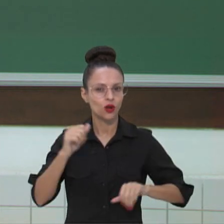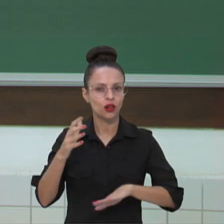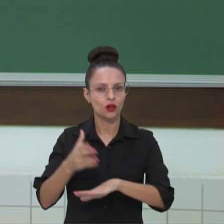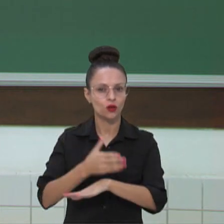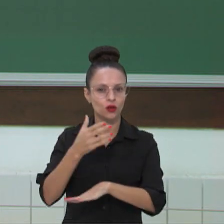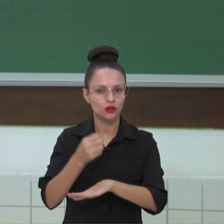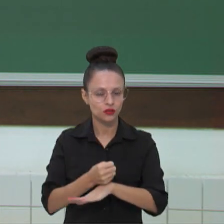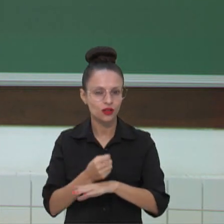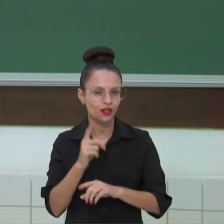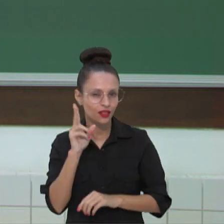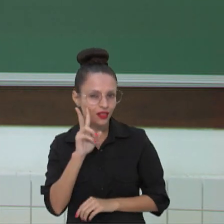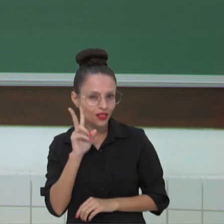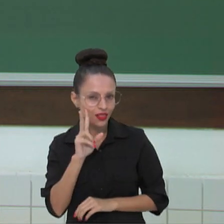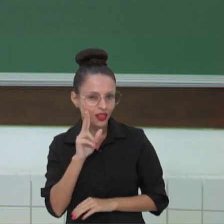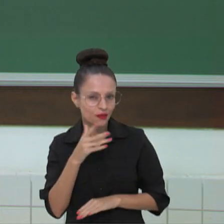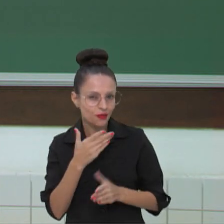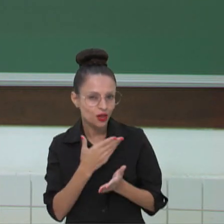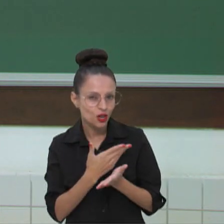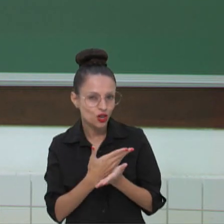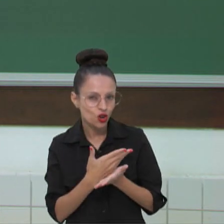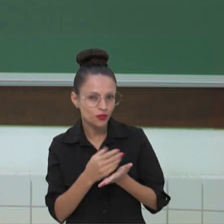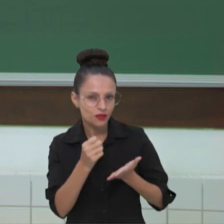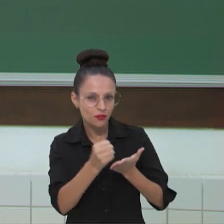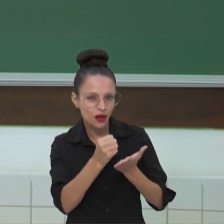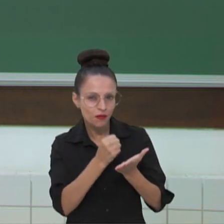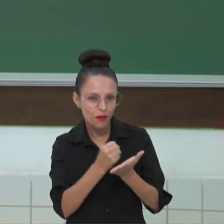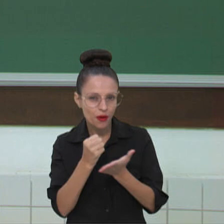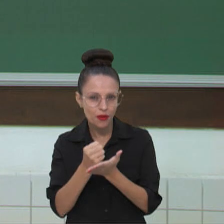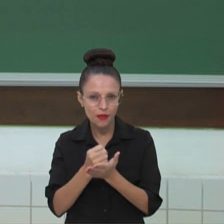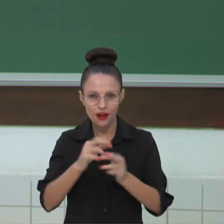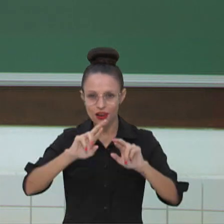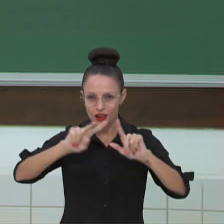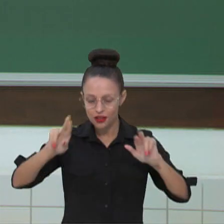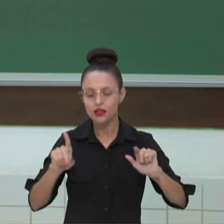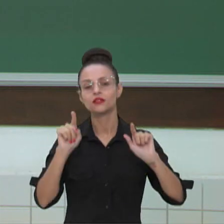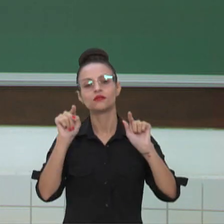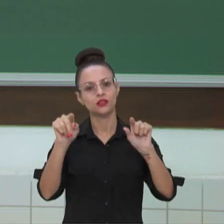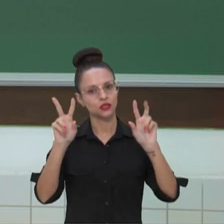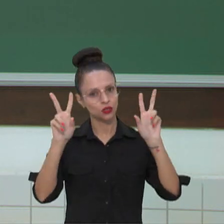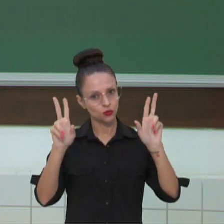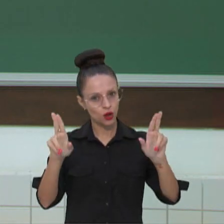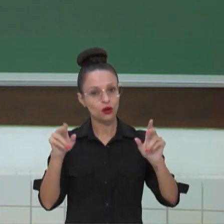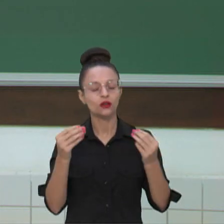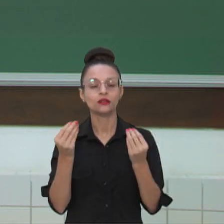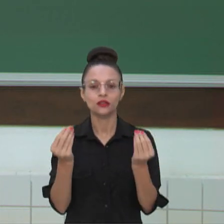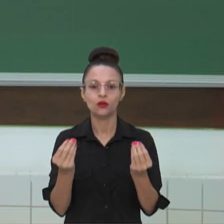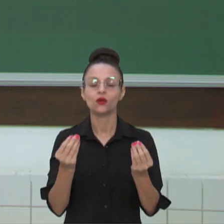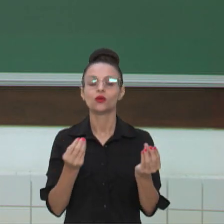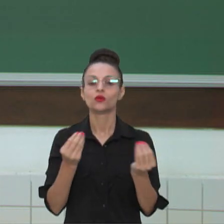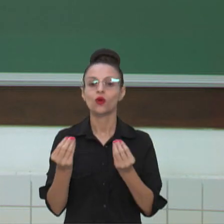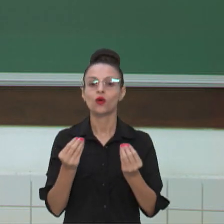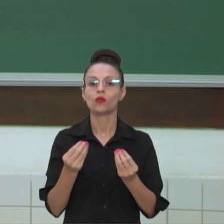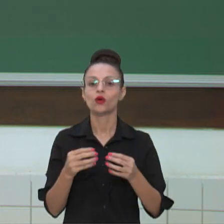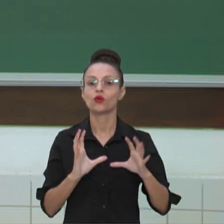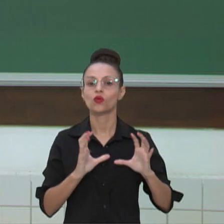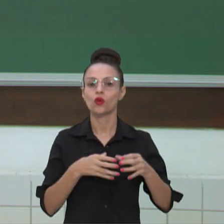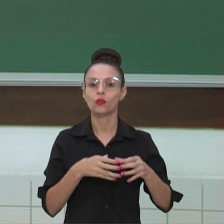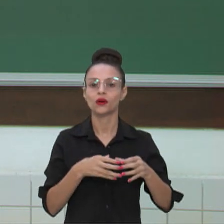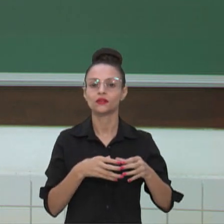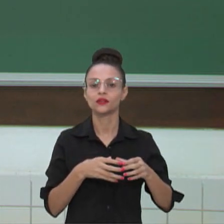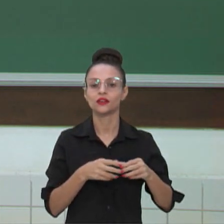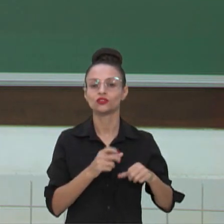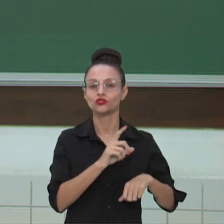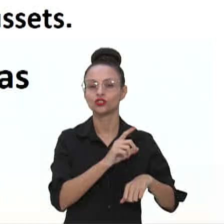de particulares, os chamados adelantados? Você tem a mesma aí também. Então, uma companhia de comércio enviando